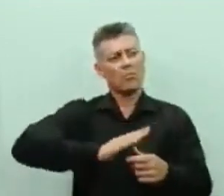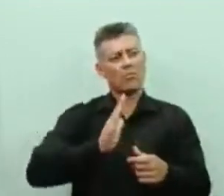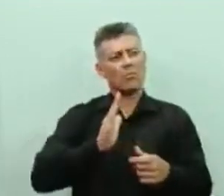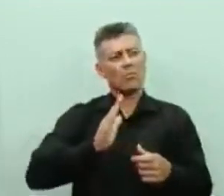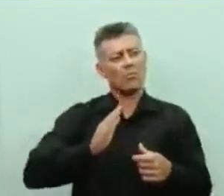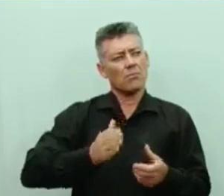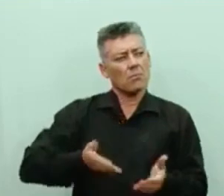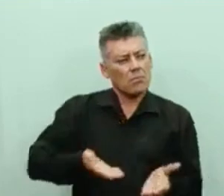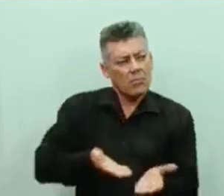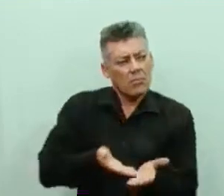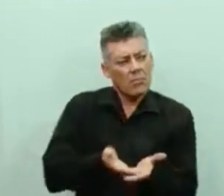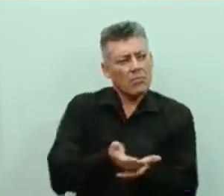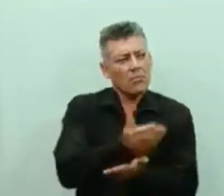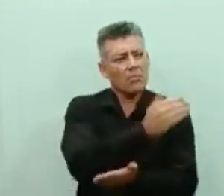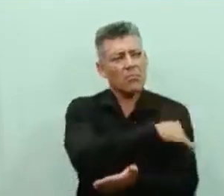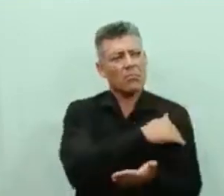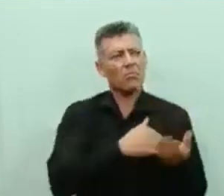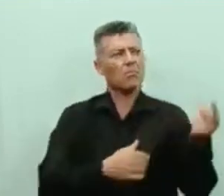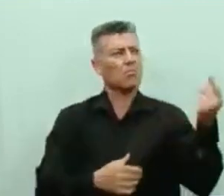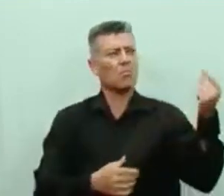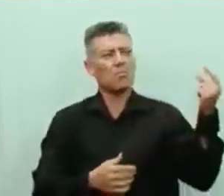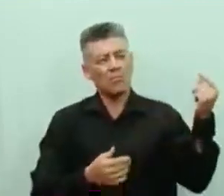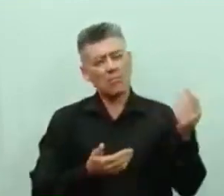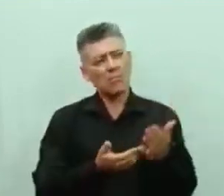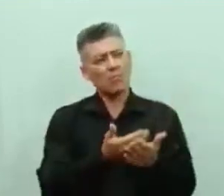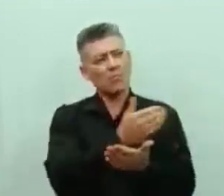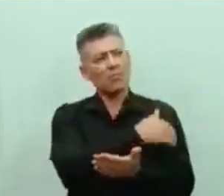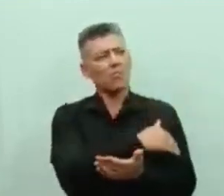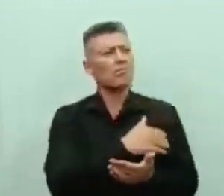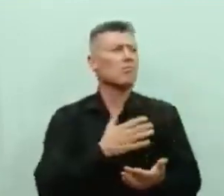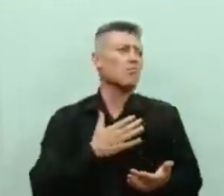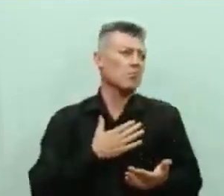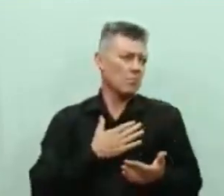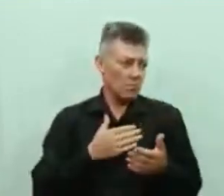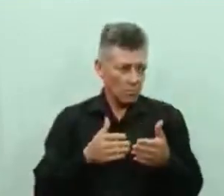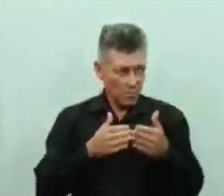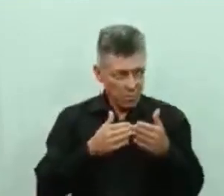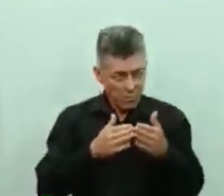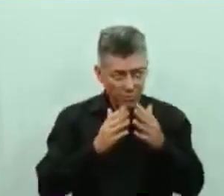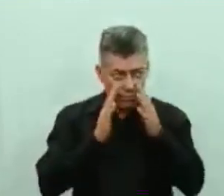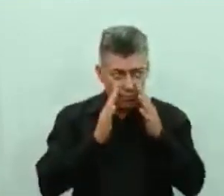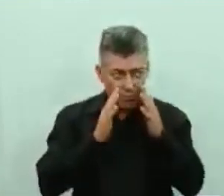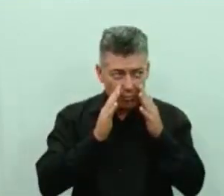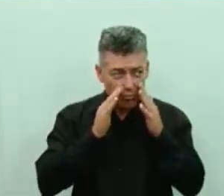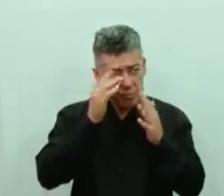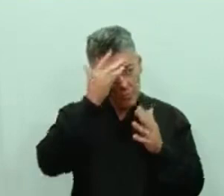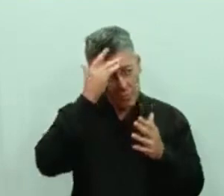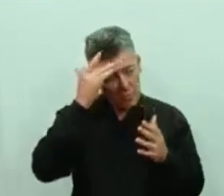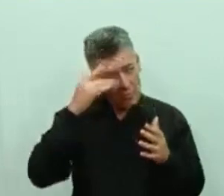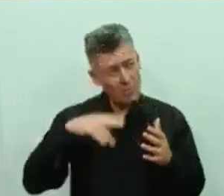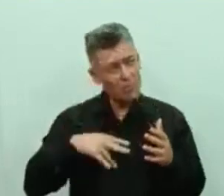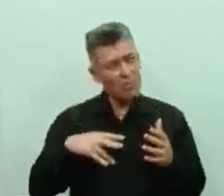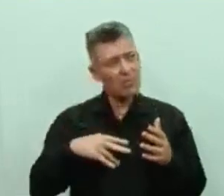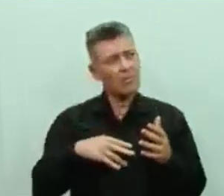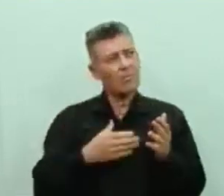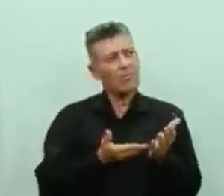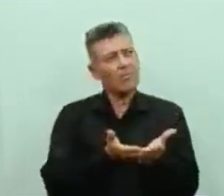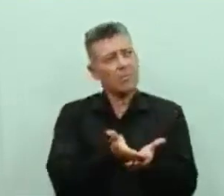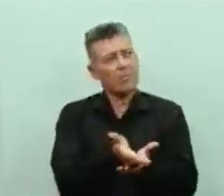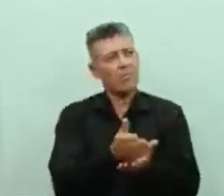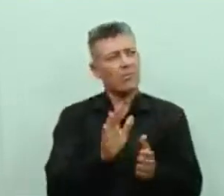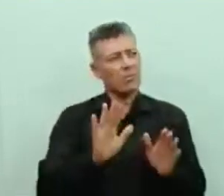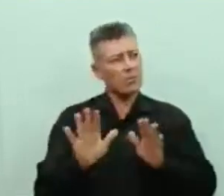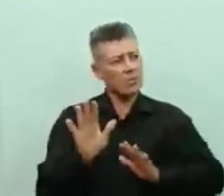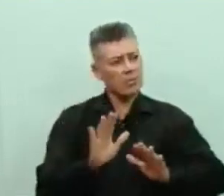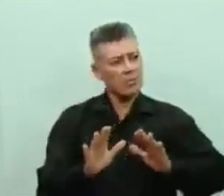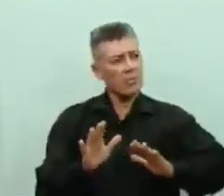máquina passava, antigamente arrancava. Mas eu fiz questão de acompanhar algumas ruas, falei pessoalmente com o operador da máquina e disse para ele, ó,